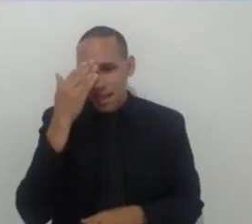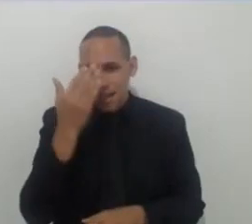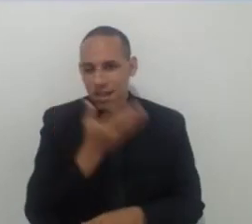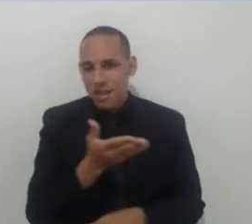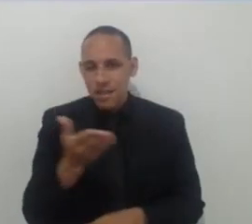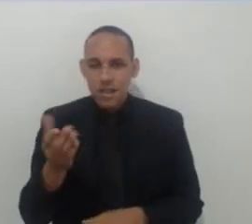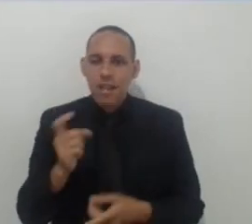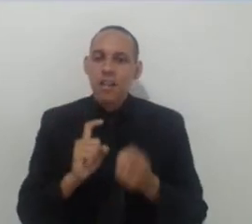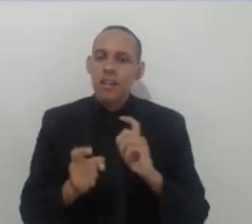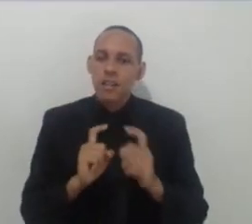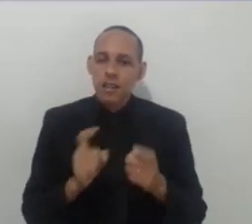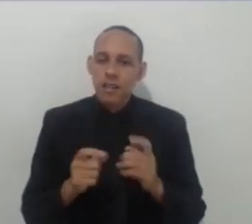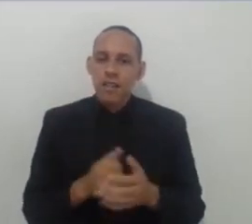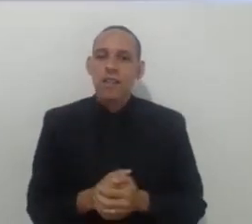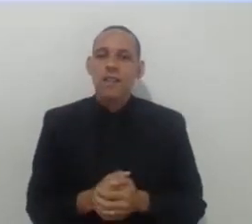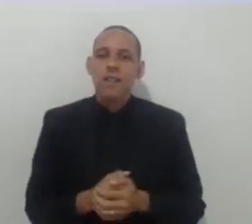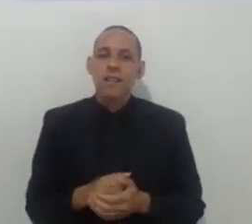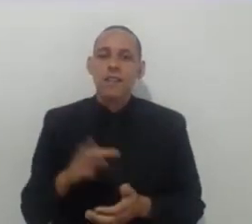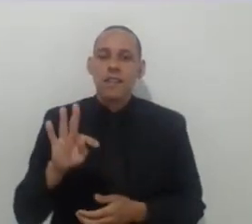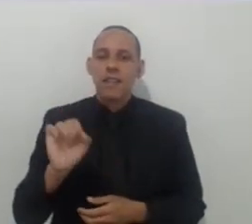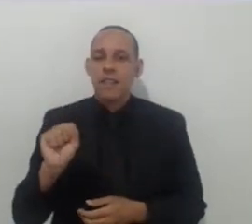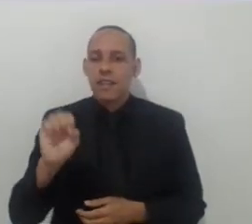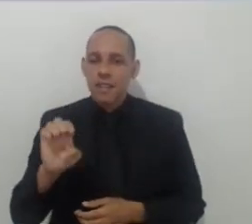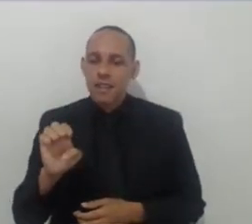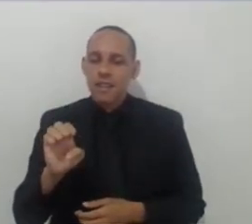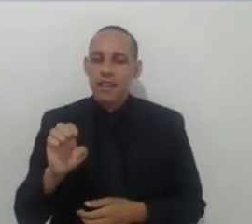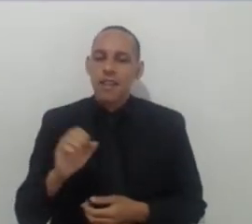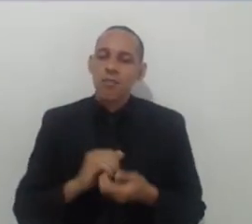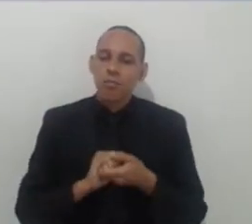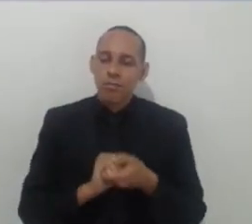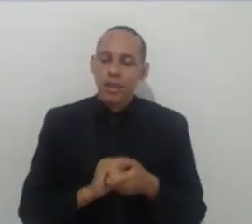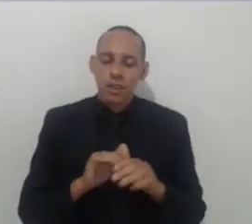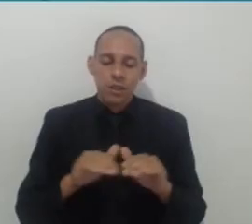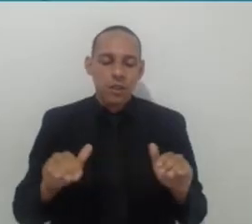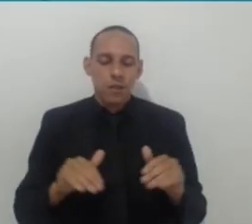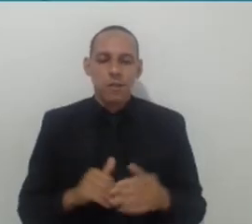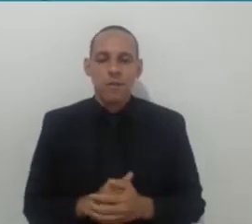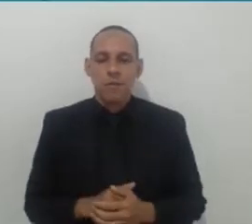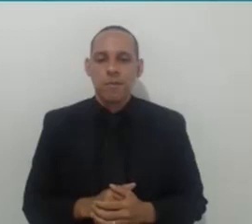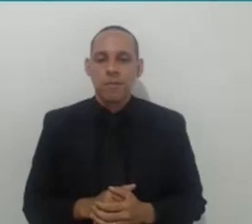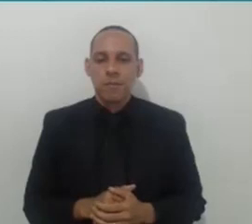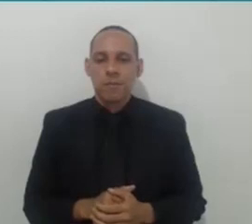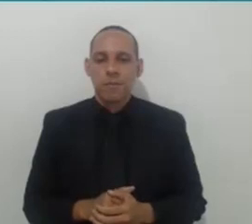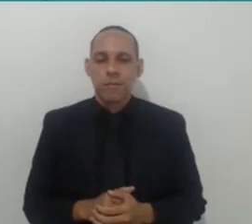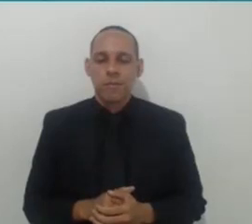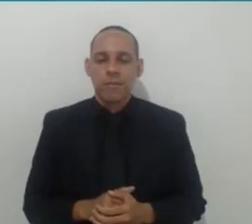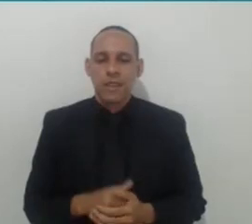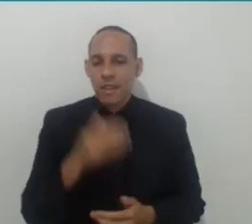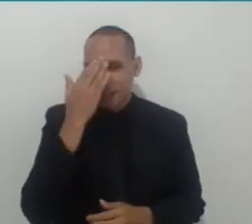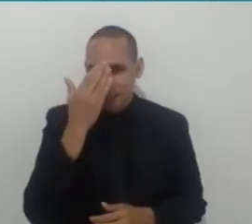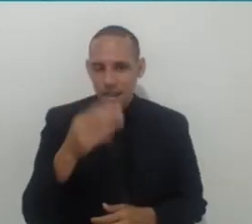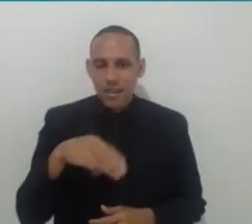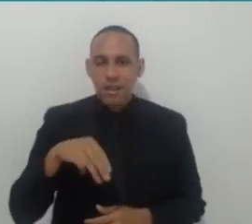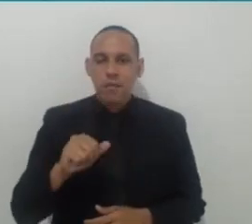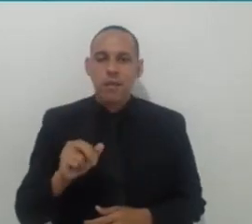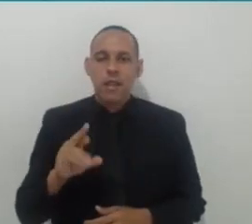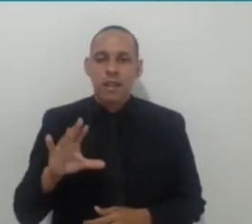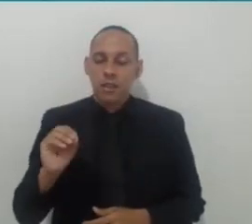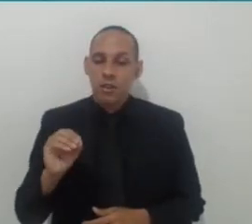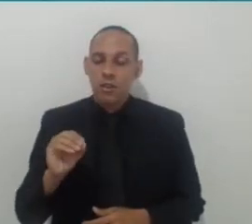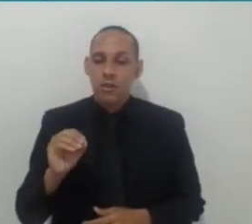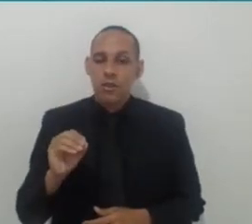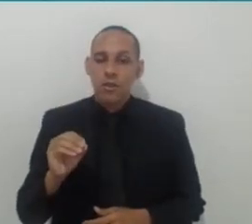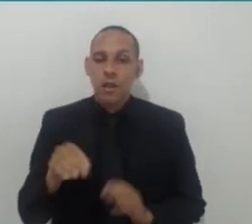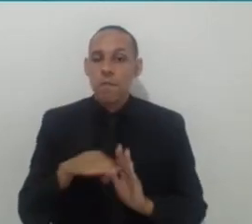Ilustre Magistrada TSE, cordialmente e somente, Excelência. Obrigada, Márcio. Na pauta